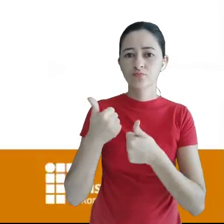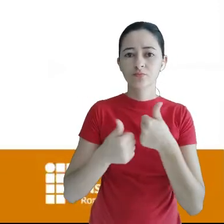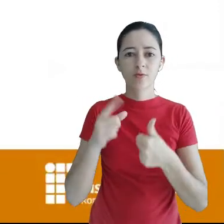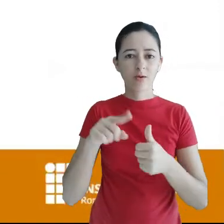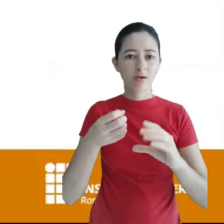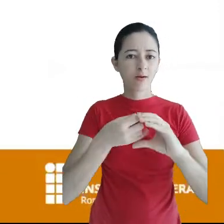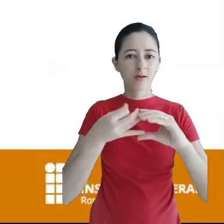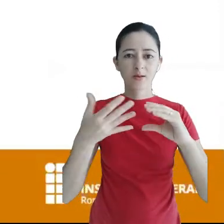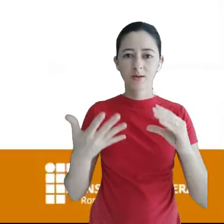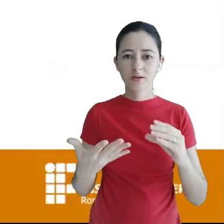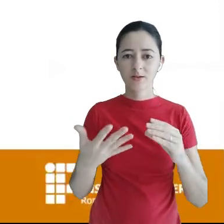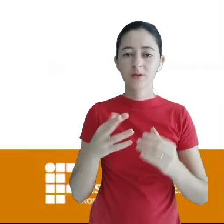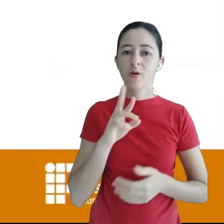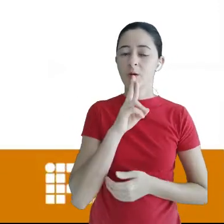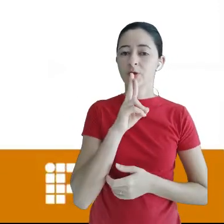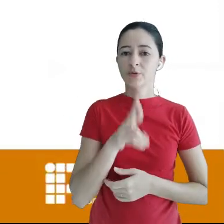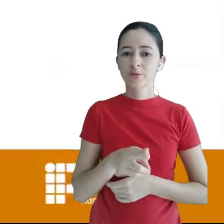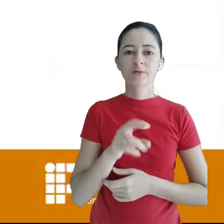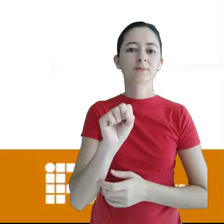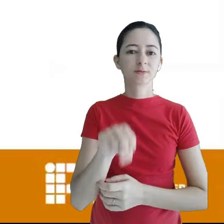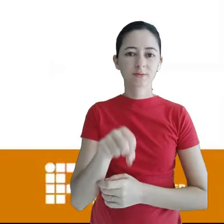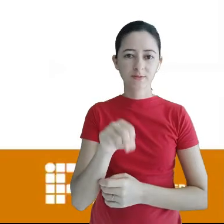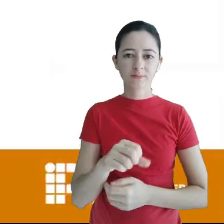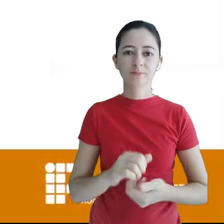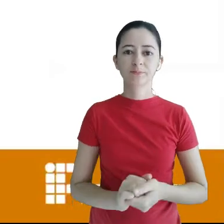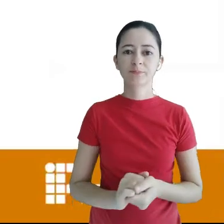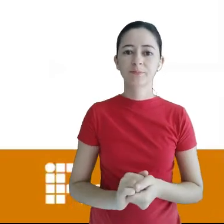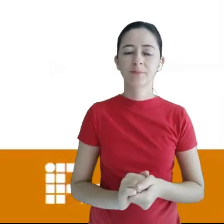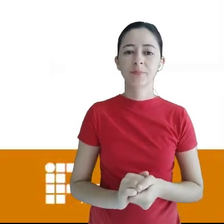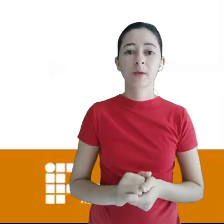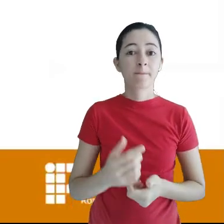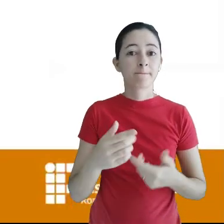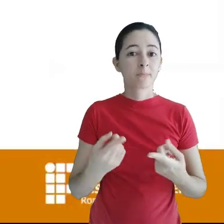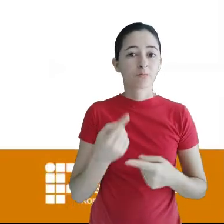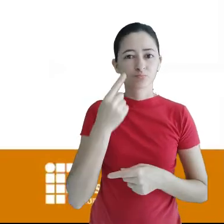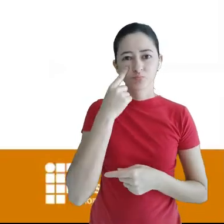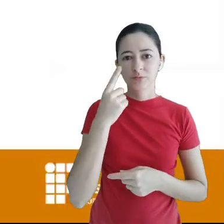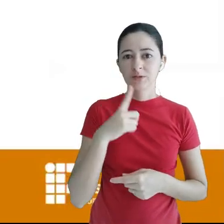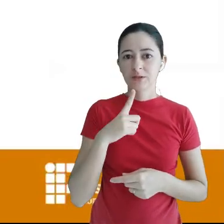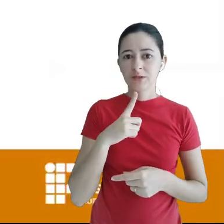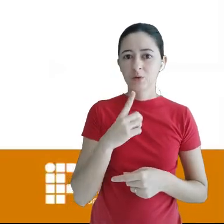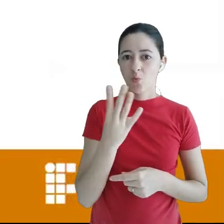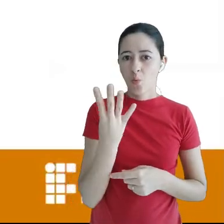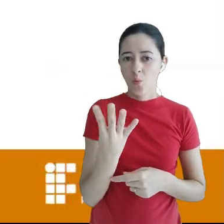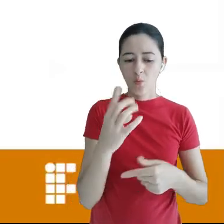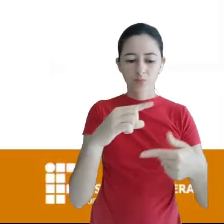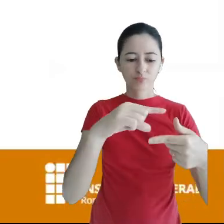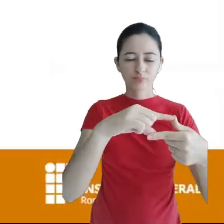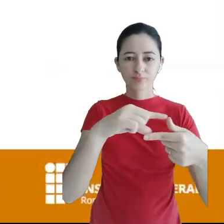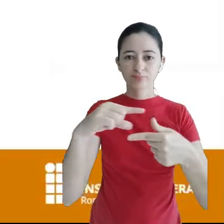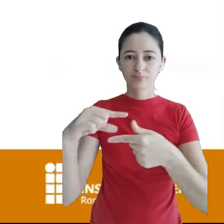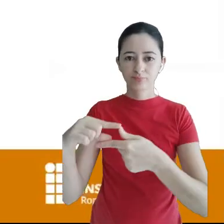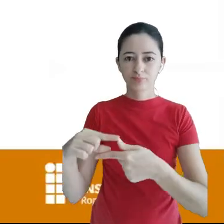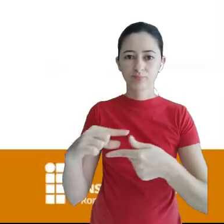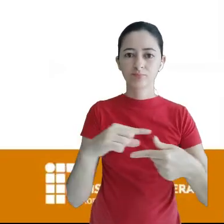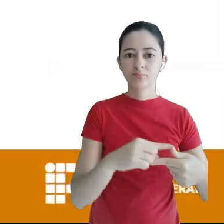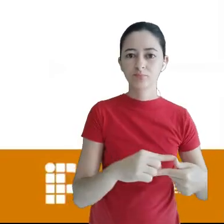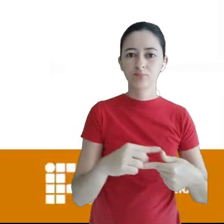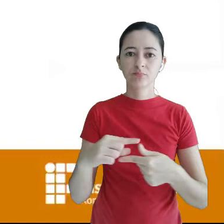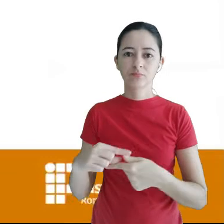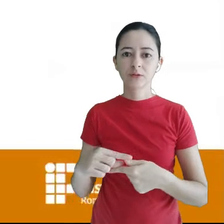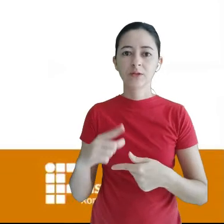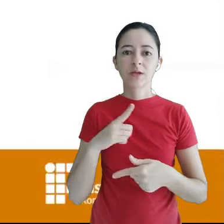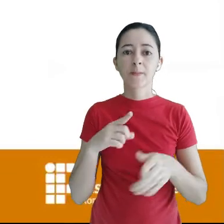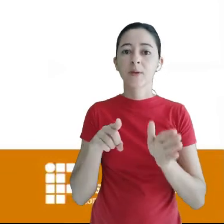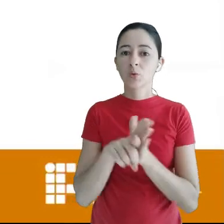característica dele. Então, a resposta é... Sim. Só que, olha só, eu tenho aqui quatro tabelas. Então, eu estou fazendo